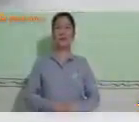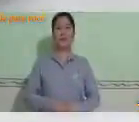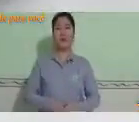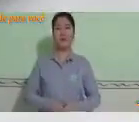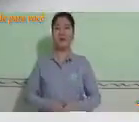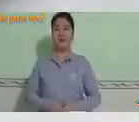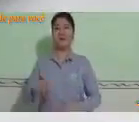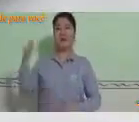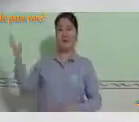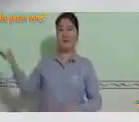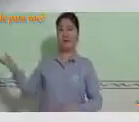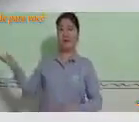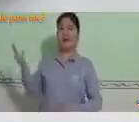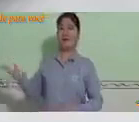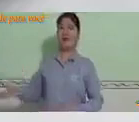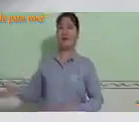avaliação da pele do indivíduo.